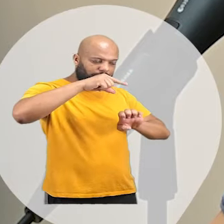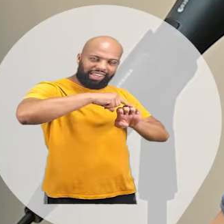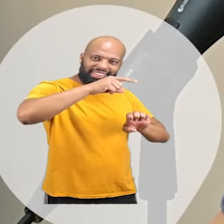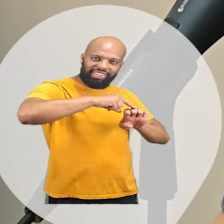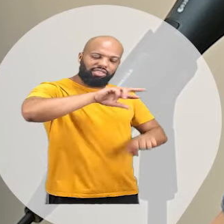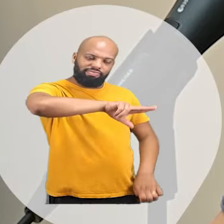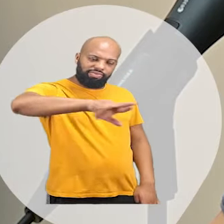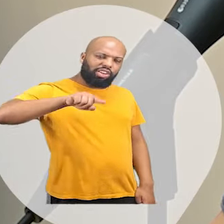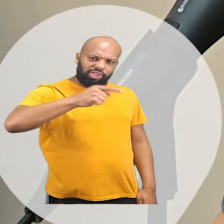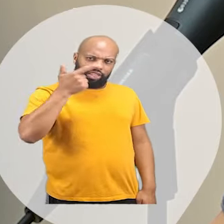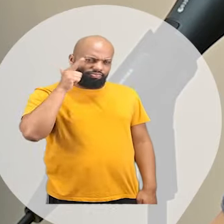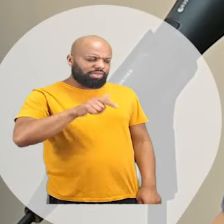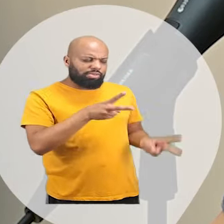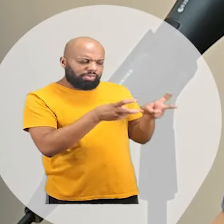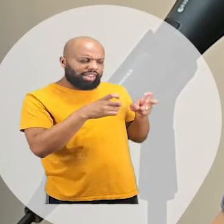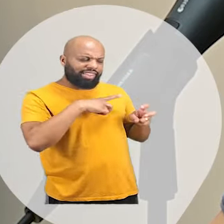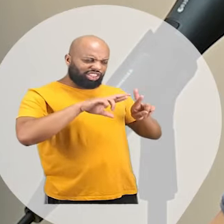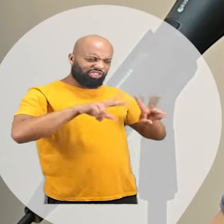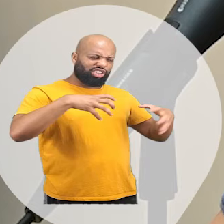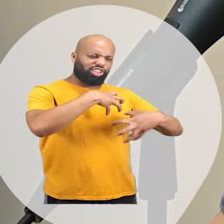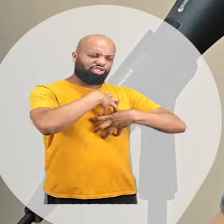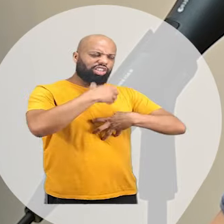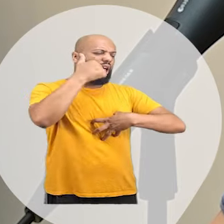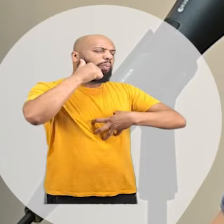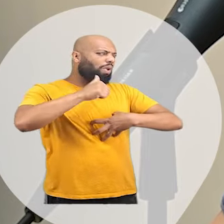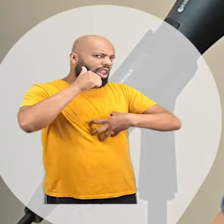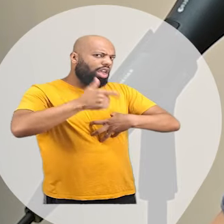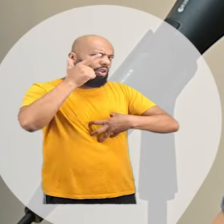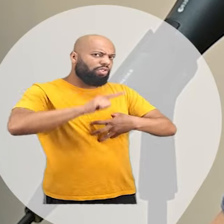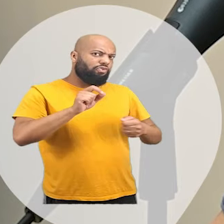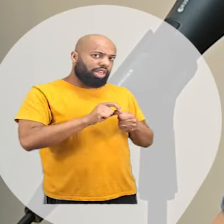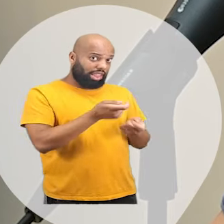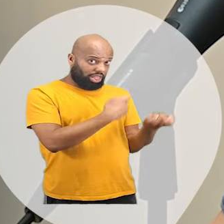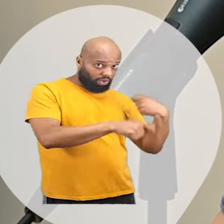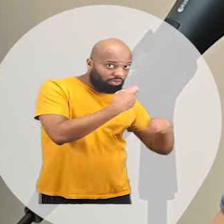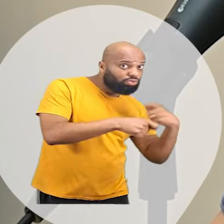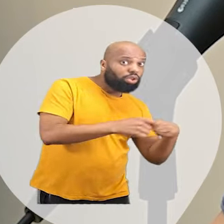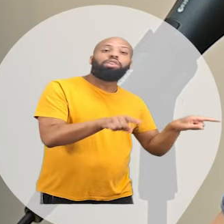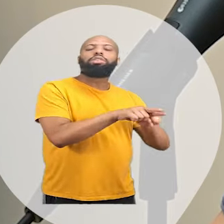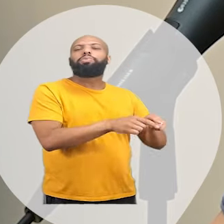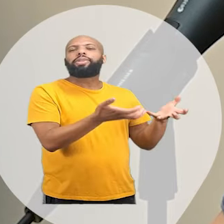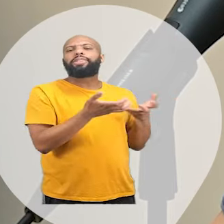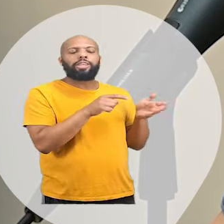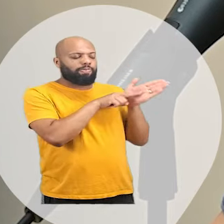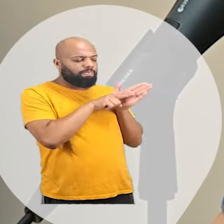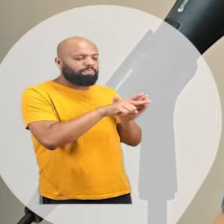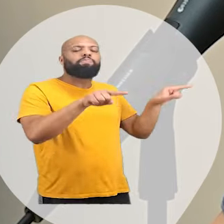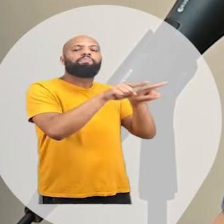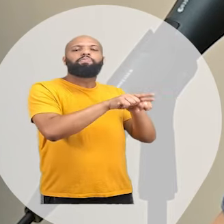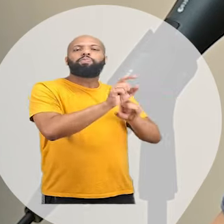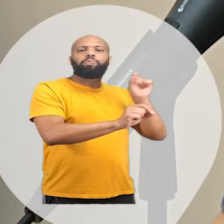empreendedores você percebe que há uma diferença do jeito da mulher fazer negócio é e uma das coisas que a gente gostaria de